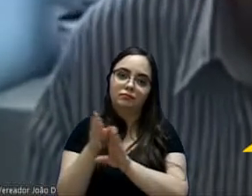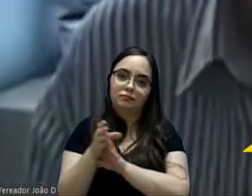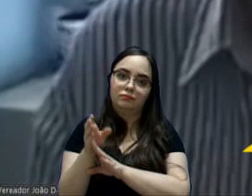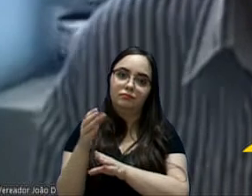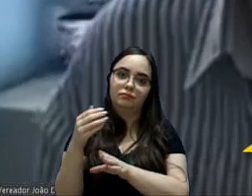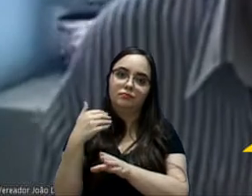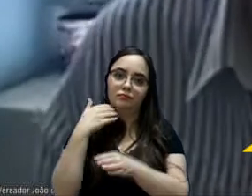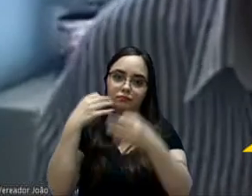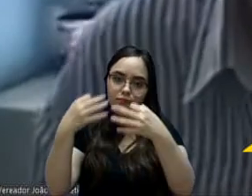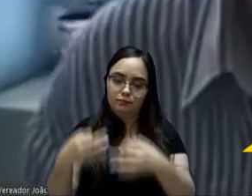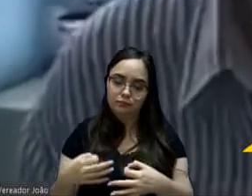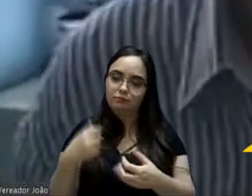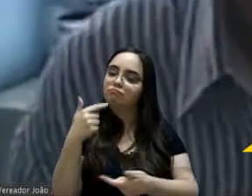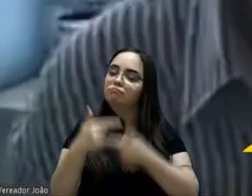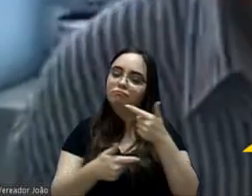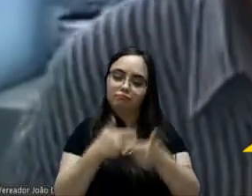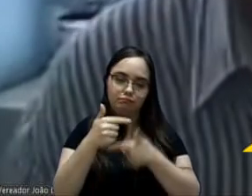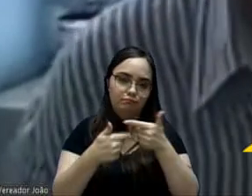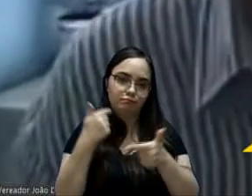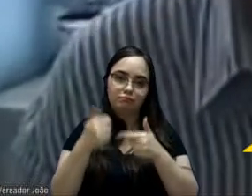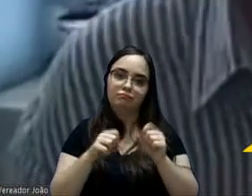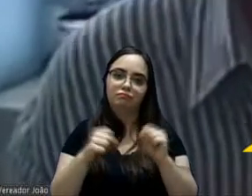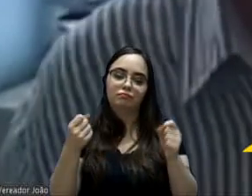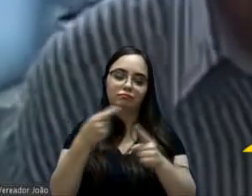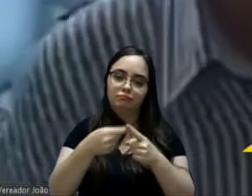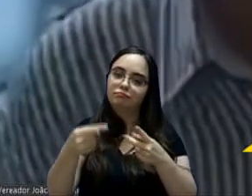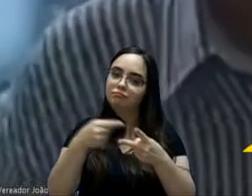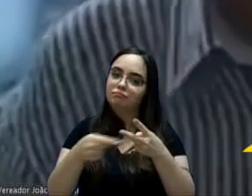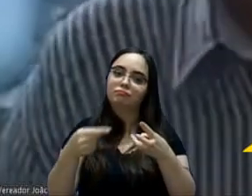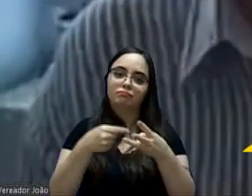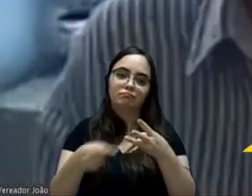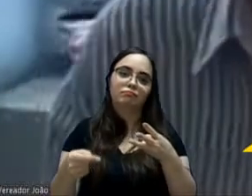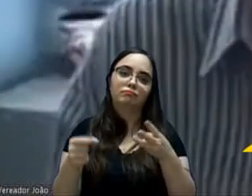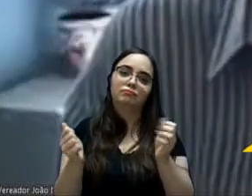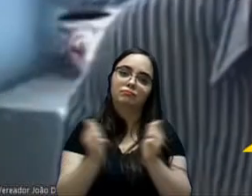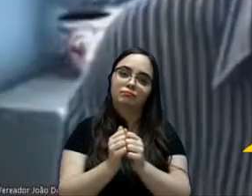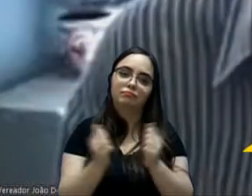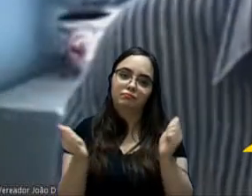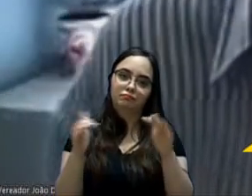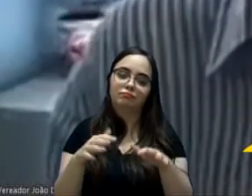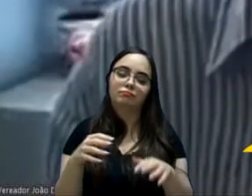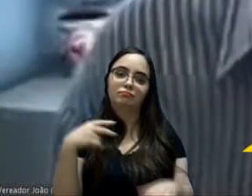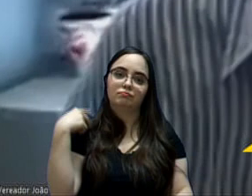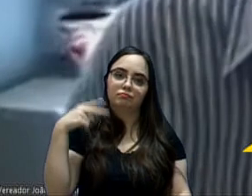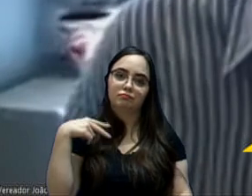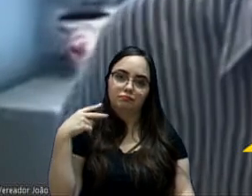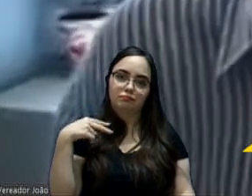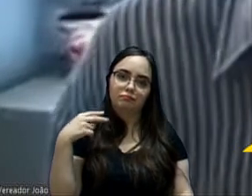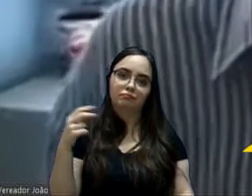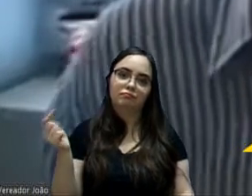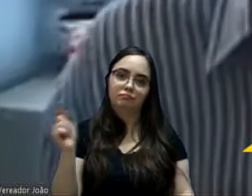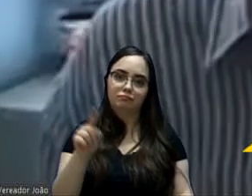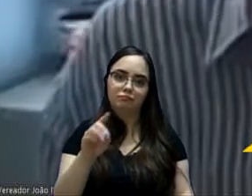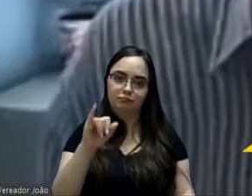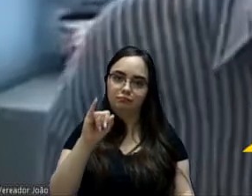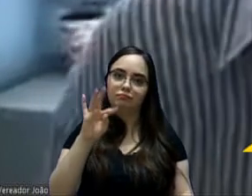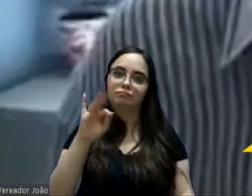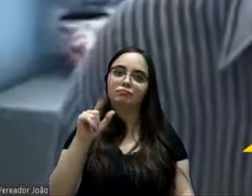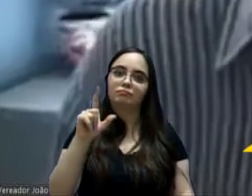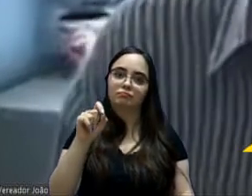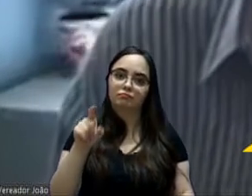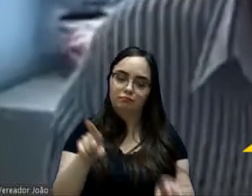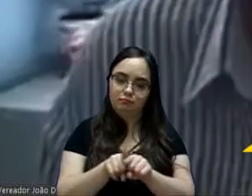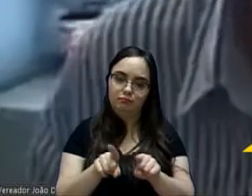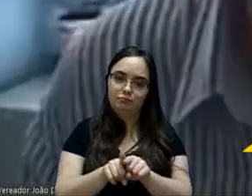de Justiça trabalham arduamente toda semana, inclusive com a presença do nobre vereador Ítalo, que você